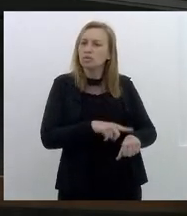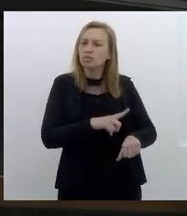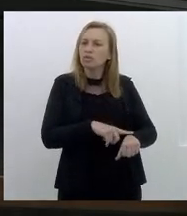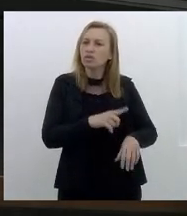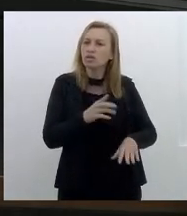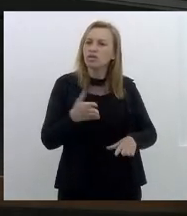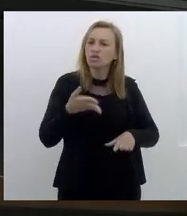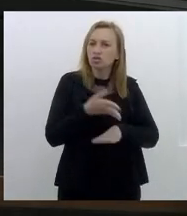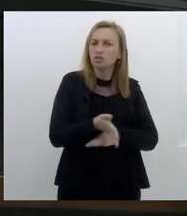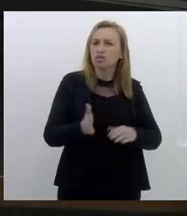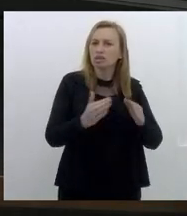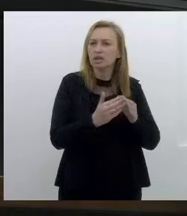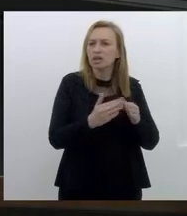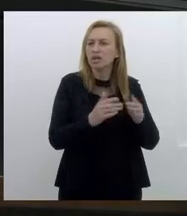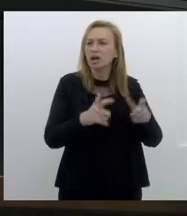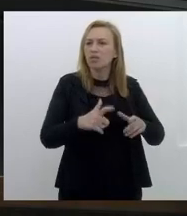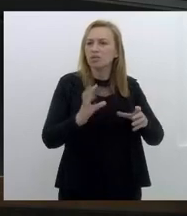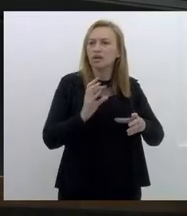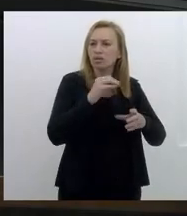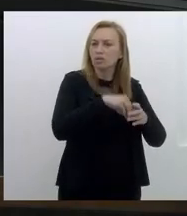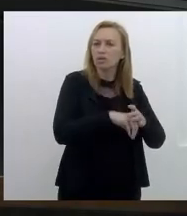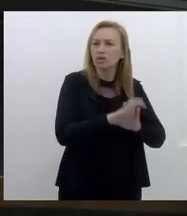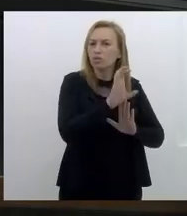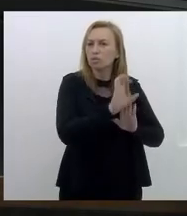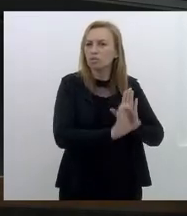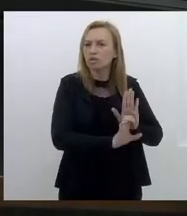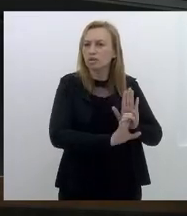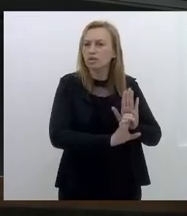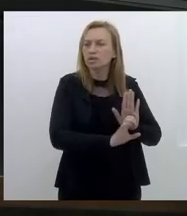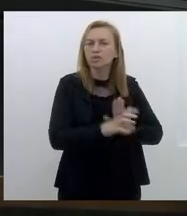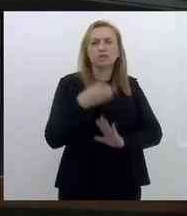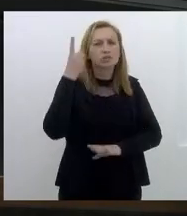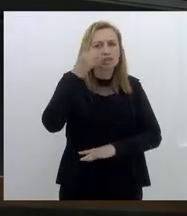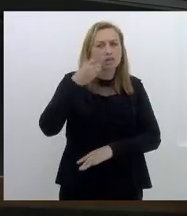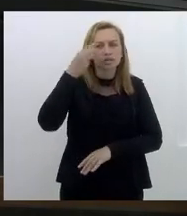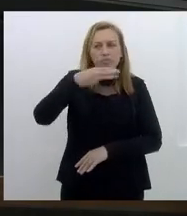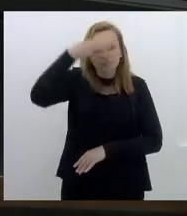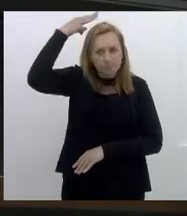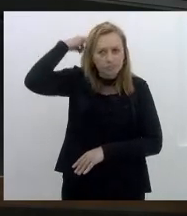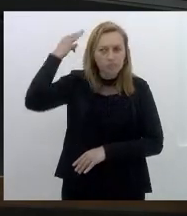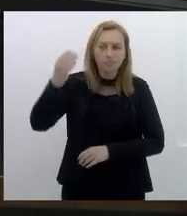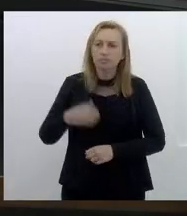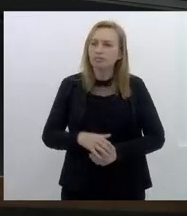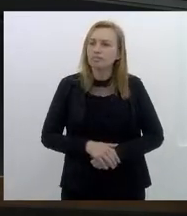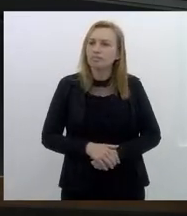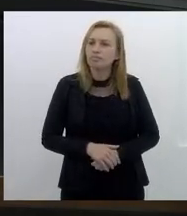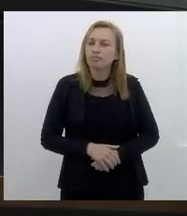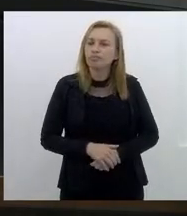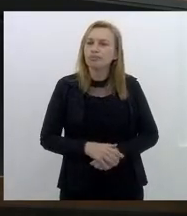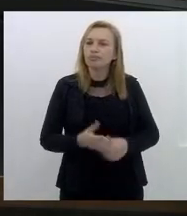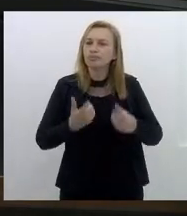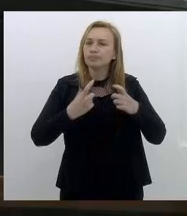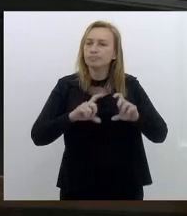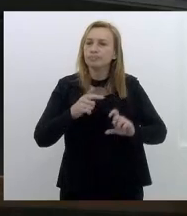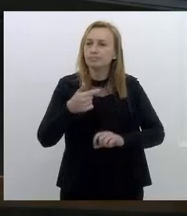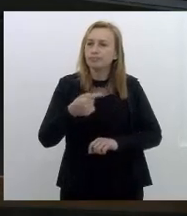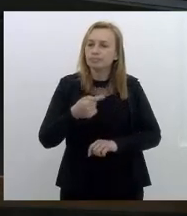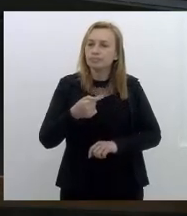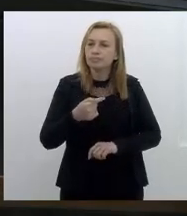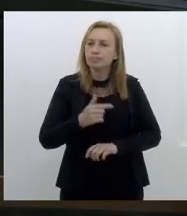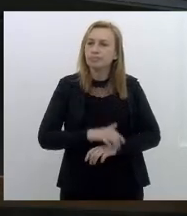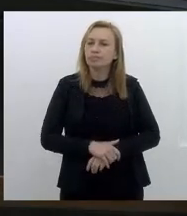essa casa onde vai ser incluída como emenda do deputado Márcio Pacheco no parágrafo 7º